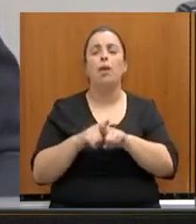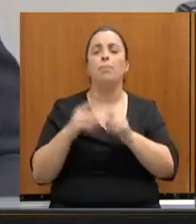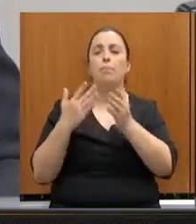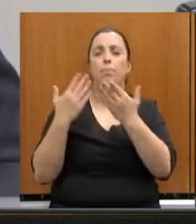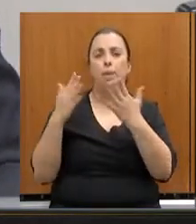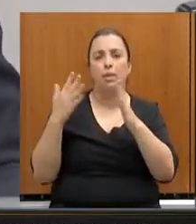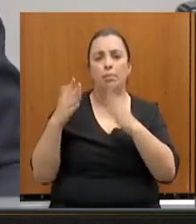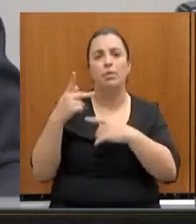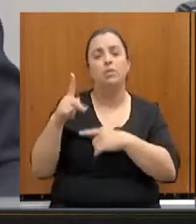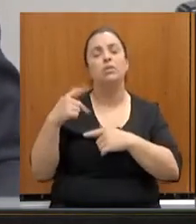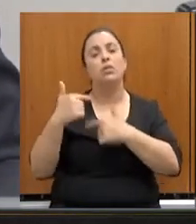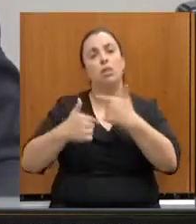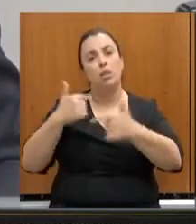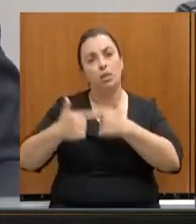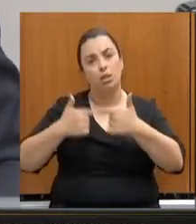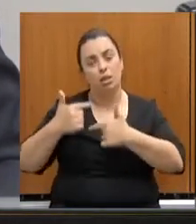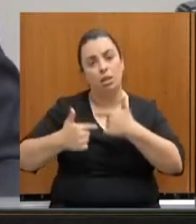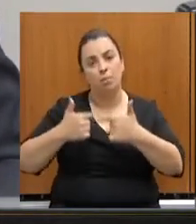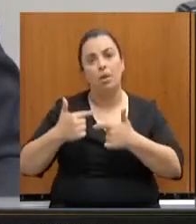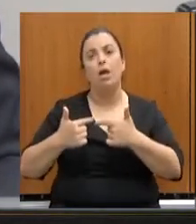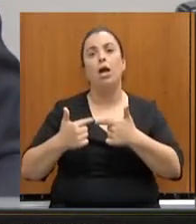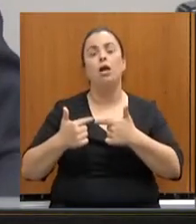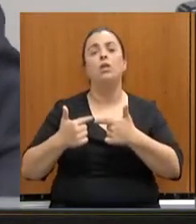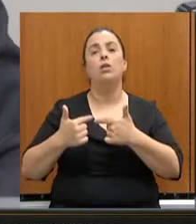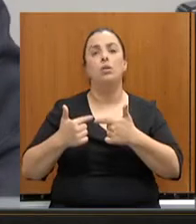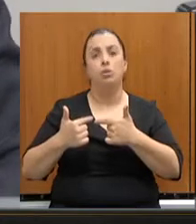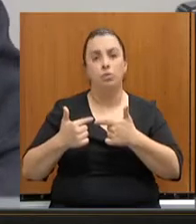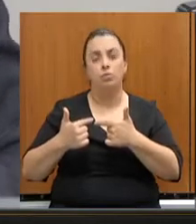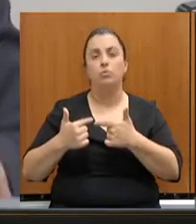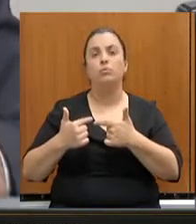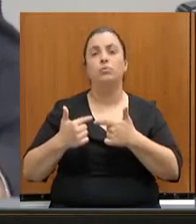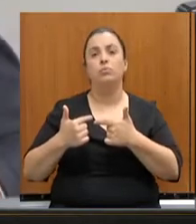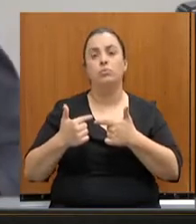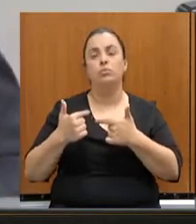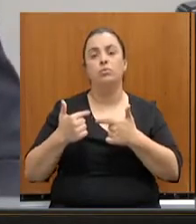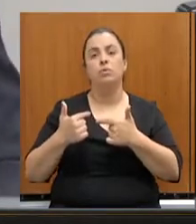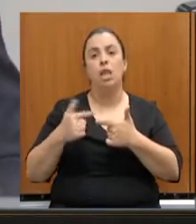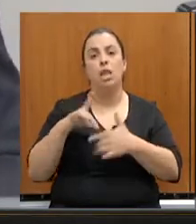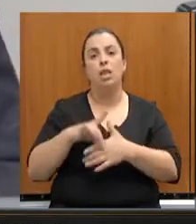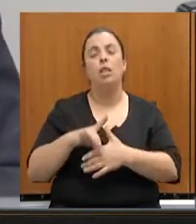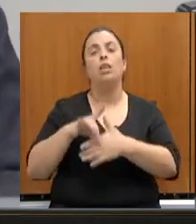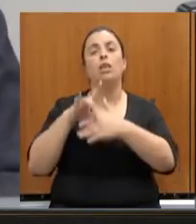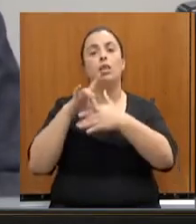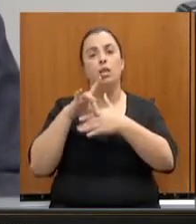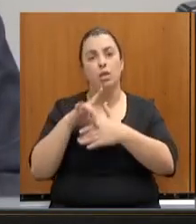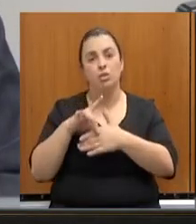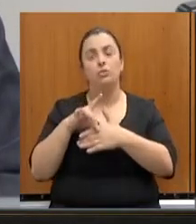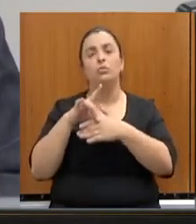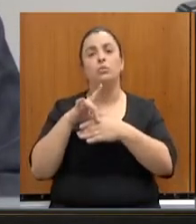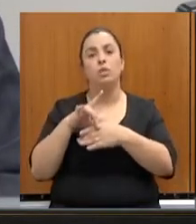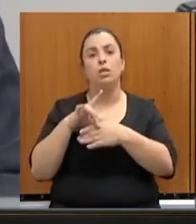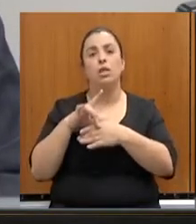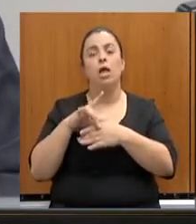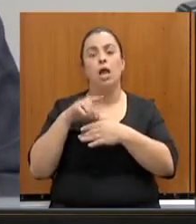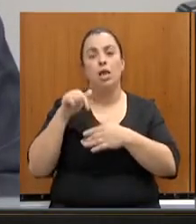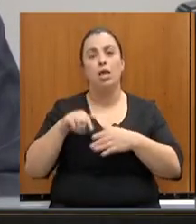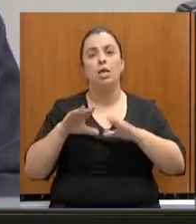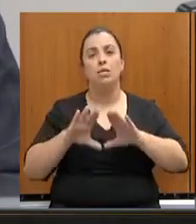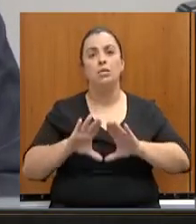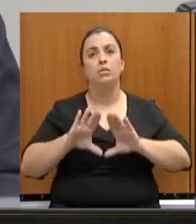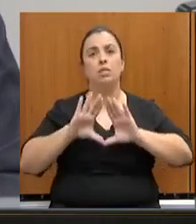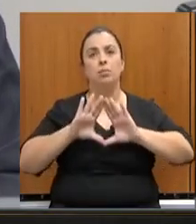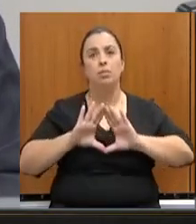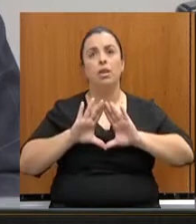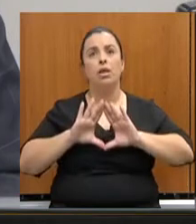parlamentares o grande trabalho realizado pelo Deputado Edio Pereira à frente é da Assembleia Legislativa